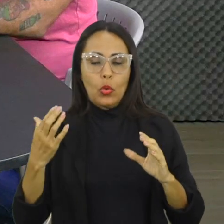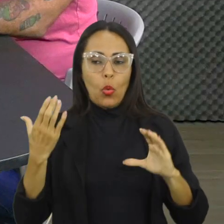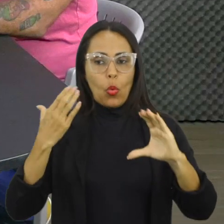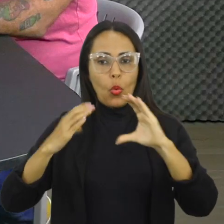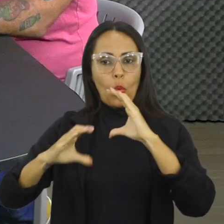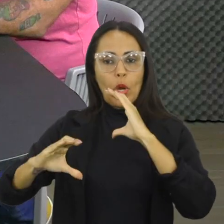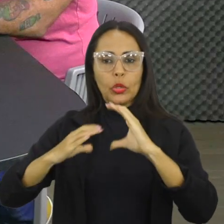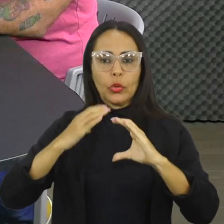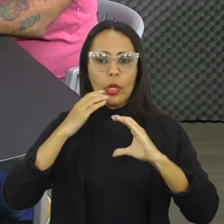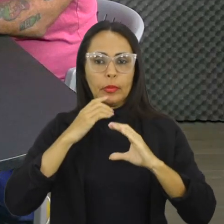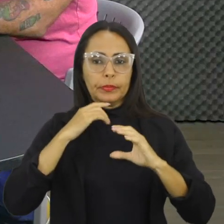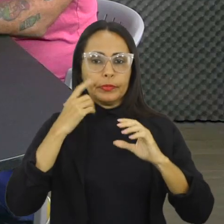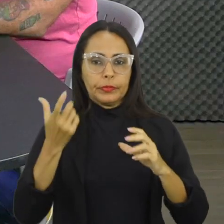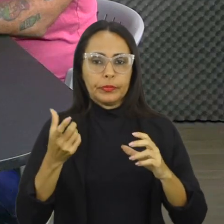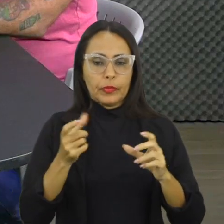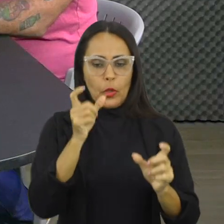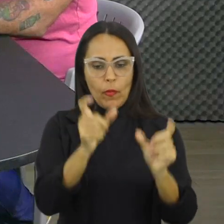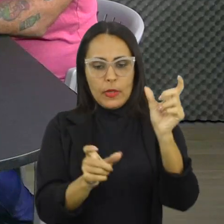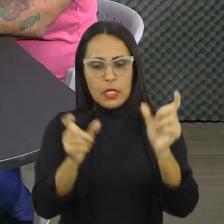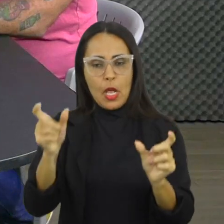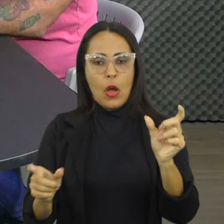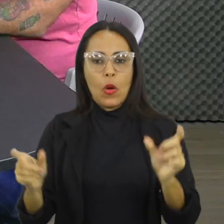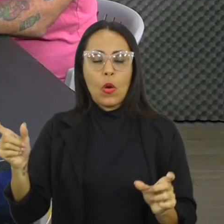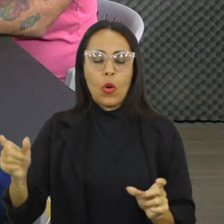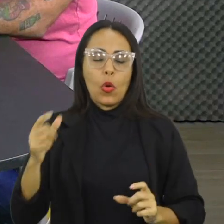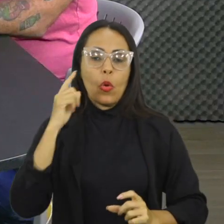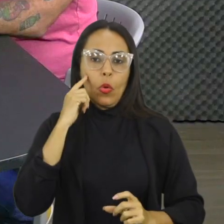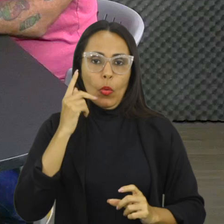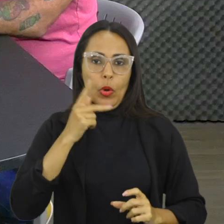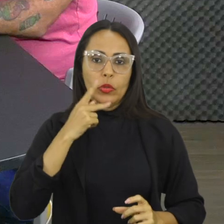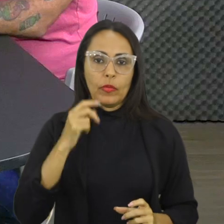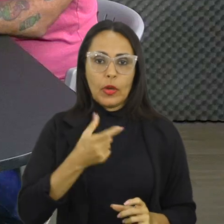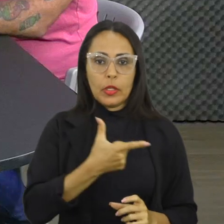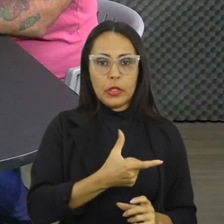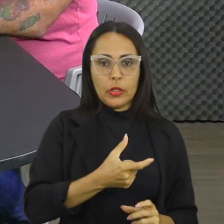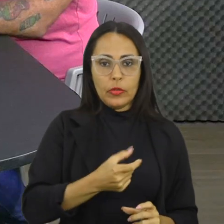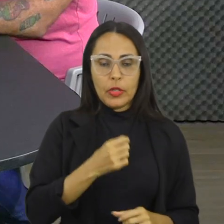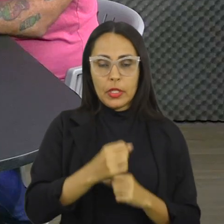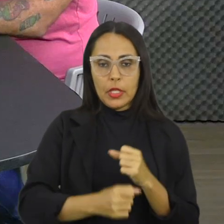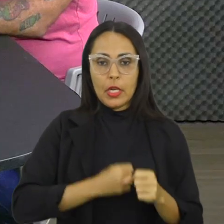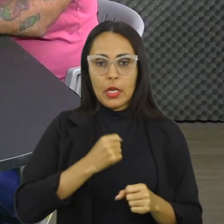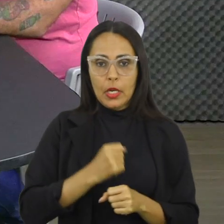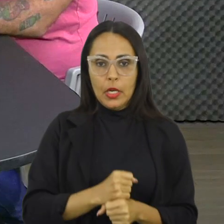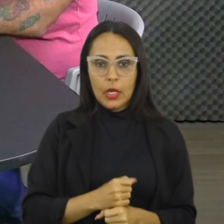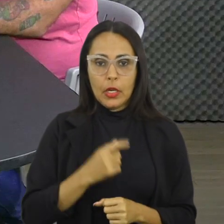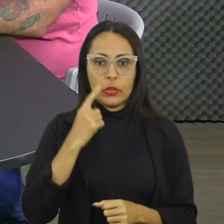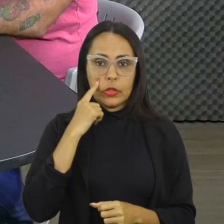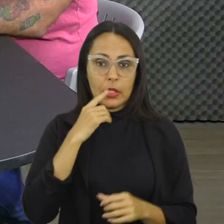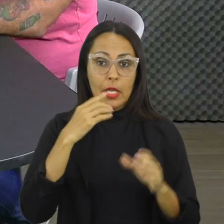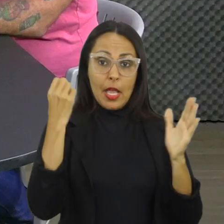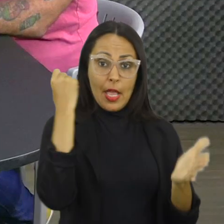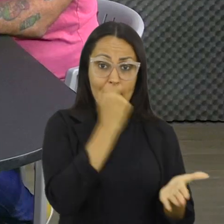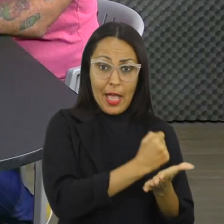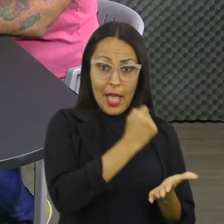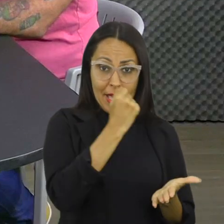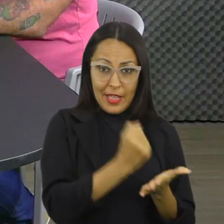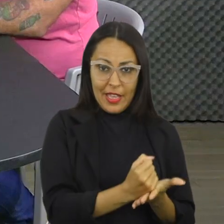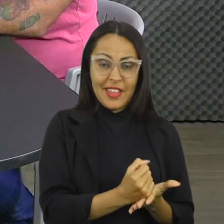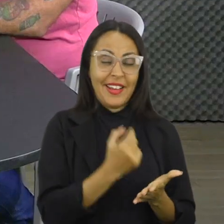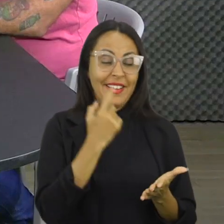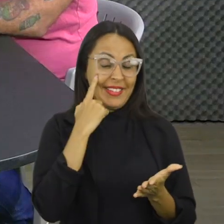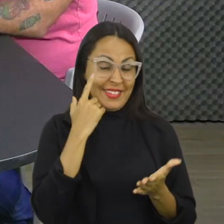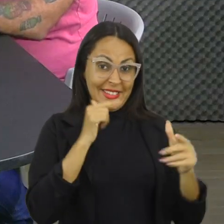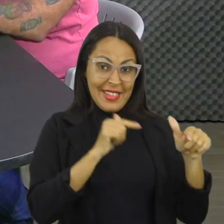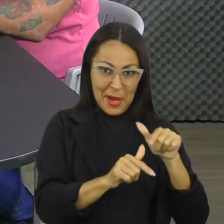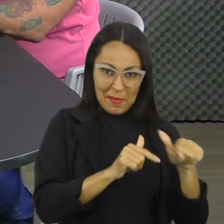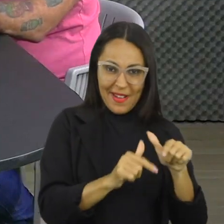coro oficial, né? Porque eu não vou contar com... Quando eu falo dos 20 anos de carreira, é 20 anos de carteira assinada. Quando eu comecei, porque